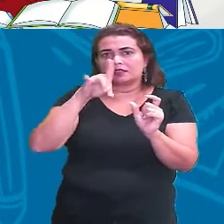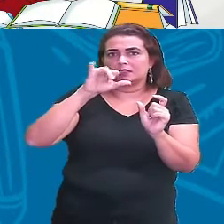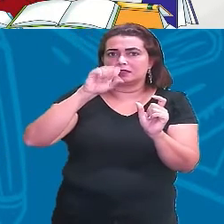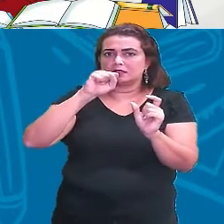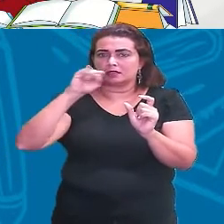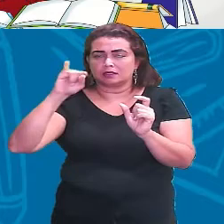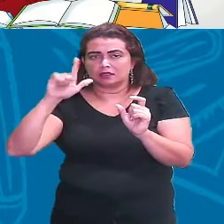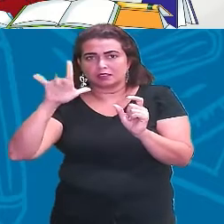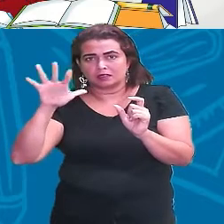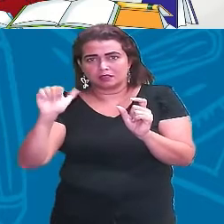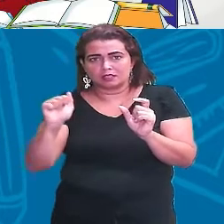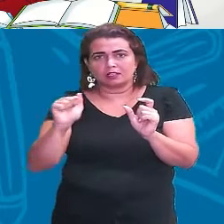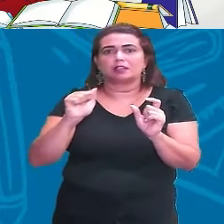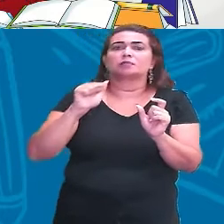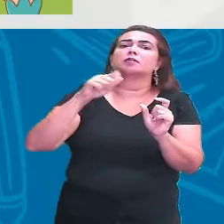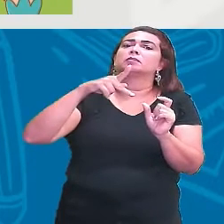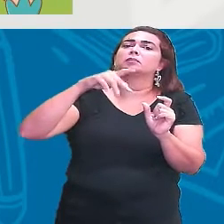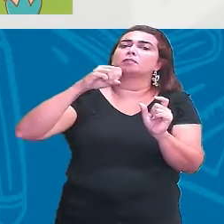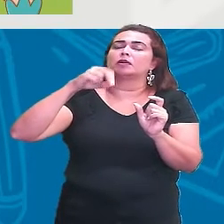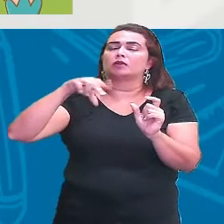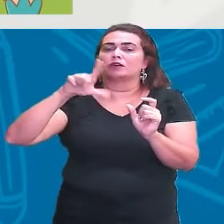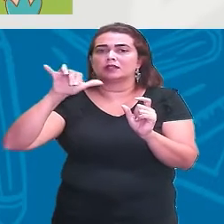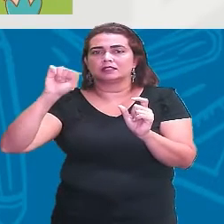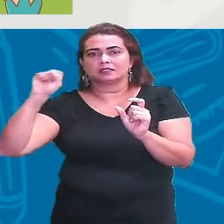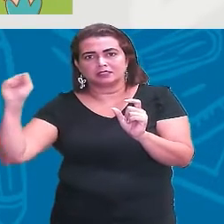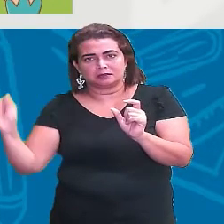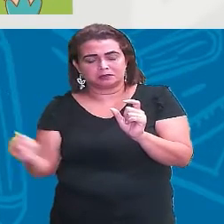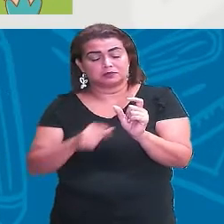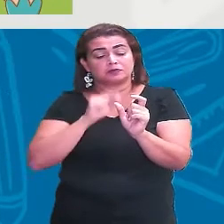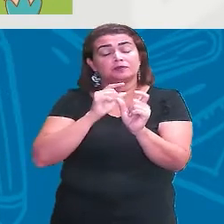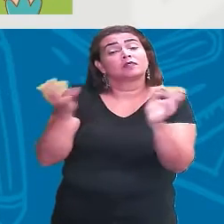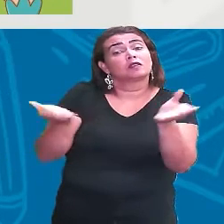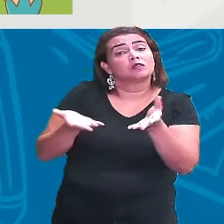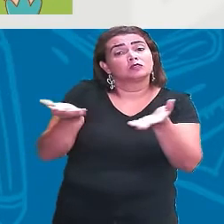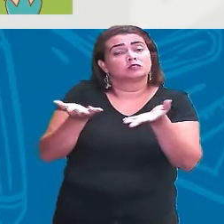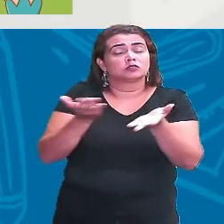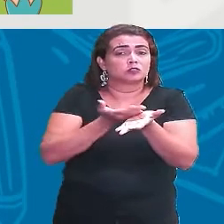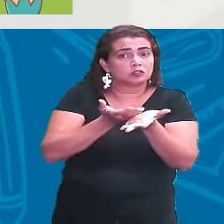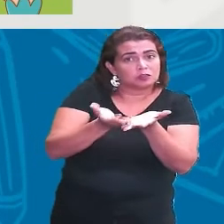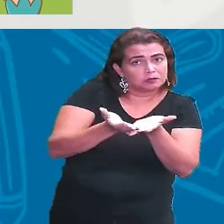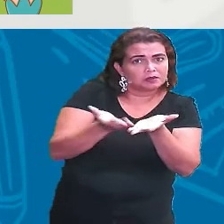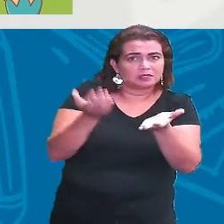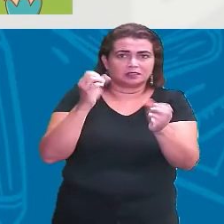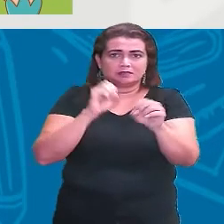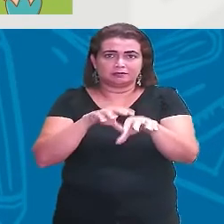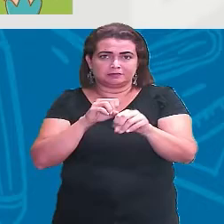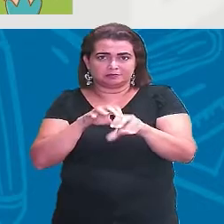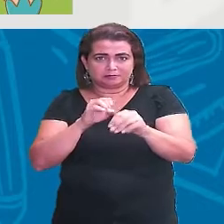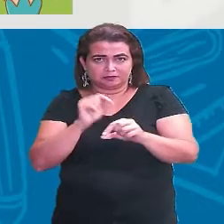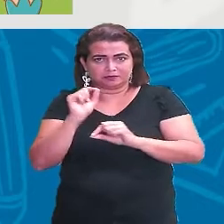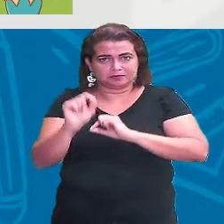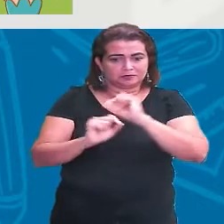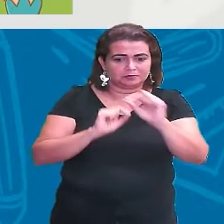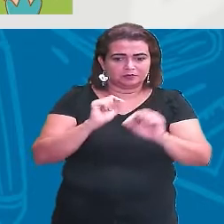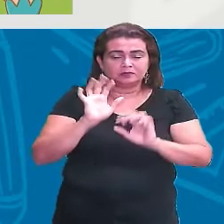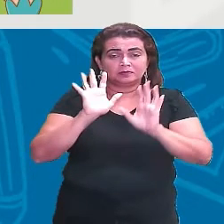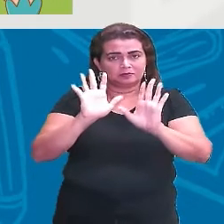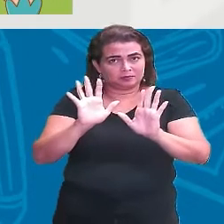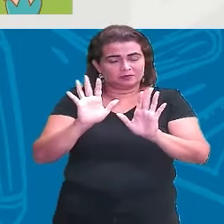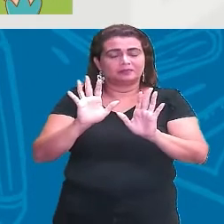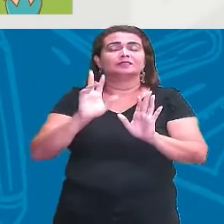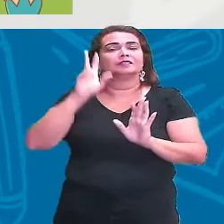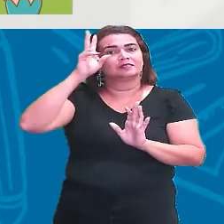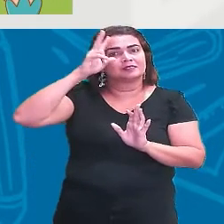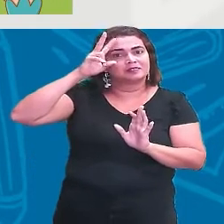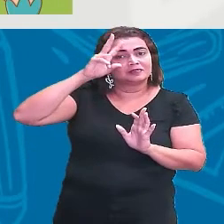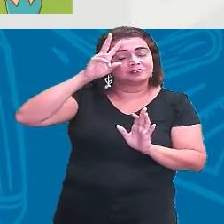Então, vamos embora começar a nossa aula de hoje. Só que antes da nossa aula, eu trouxe aqui para